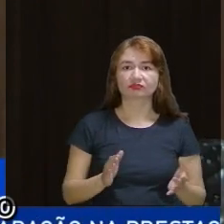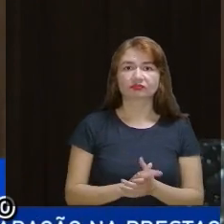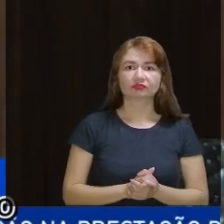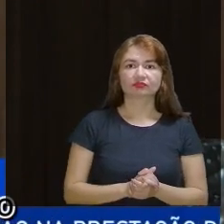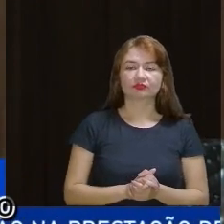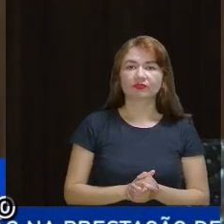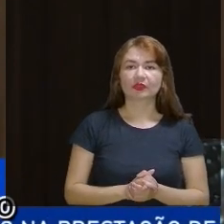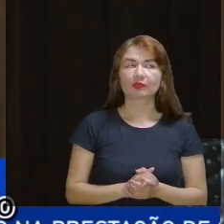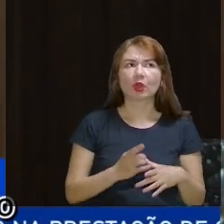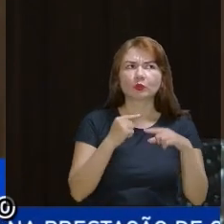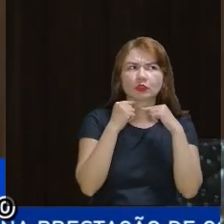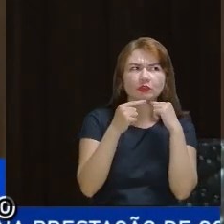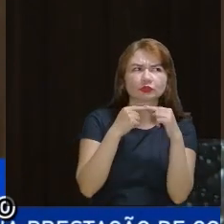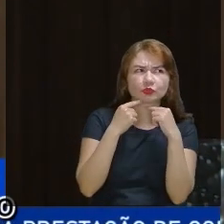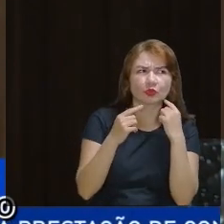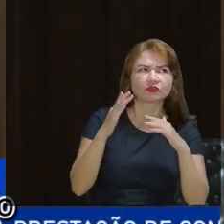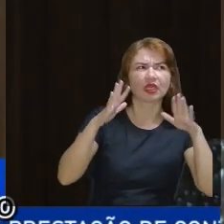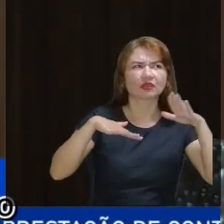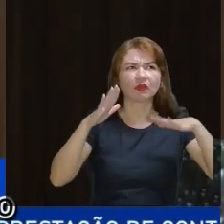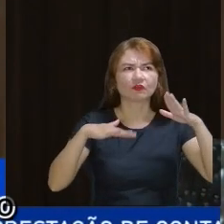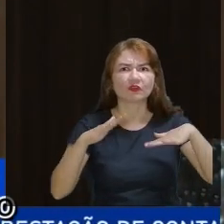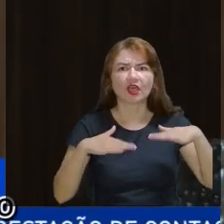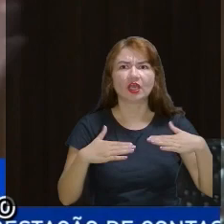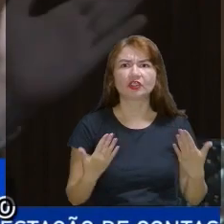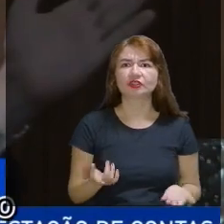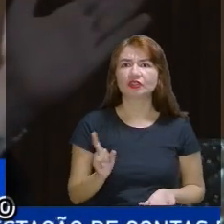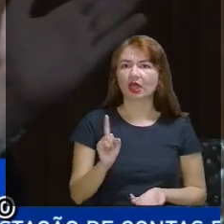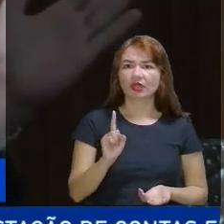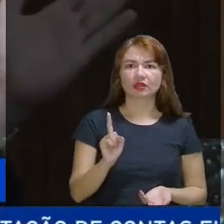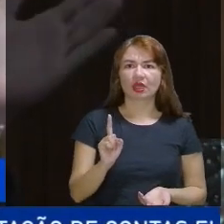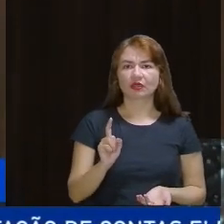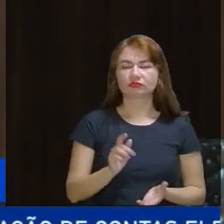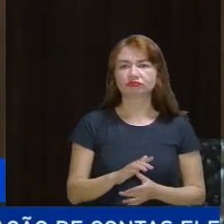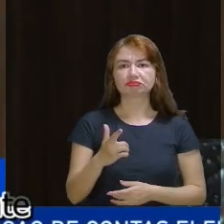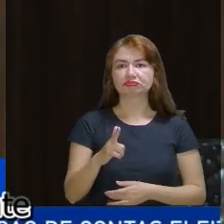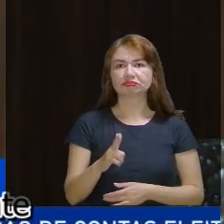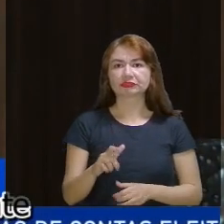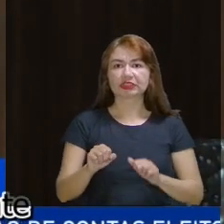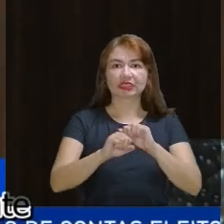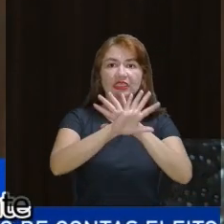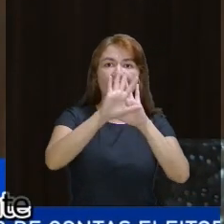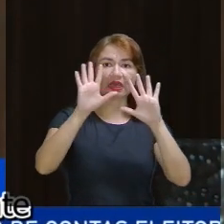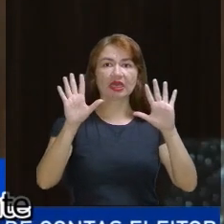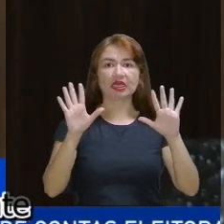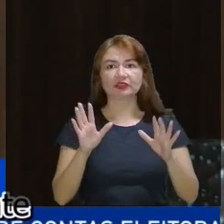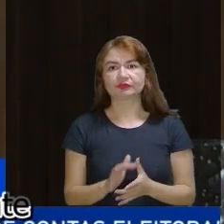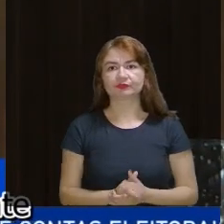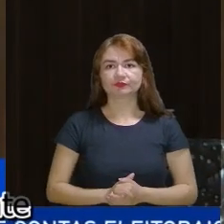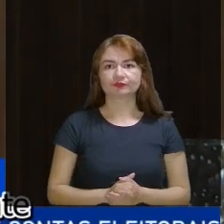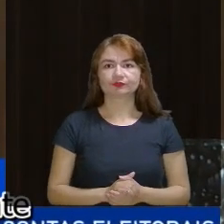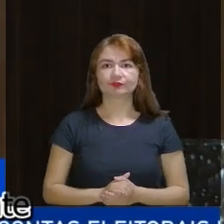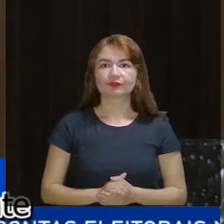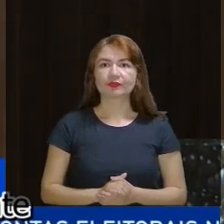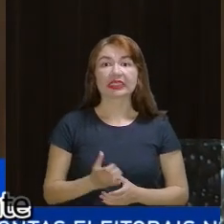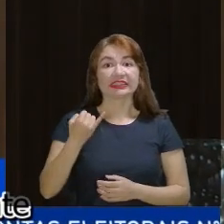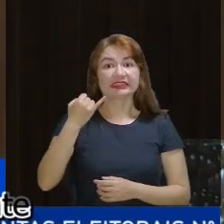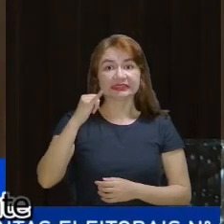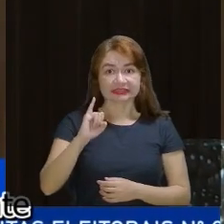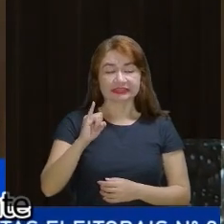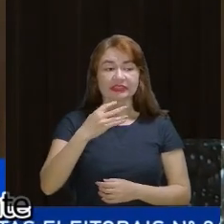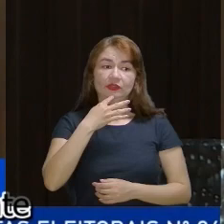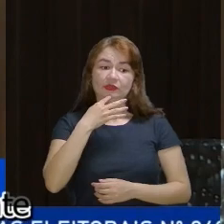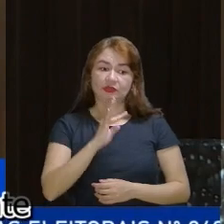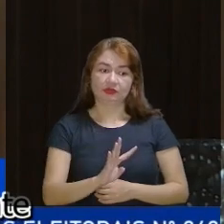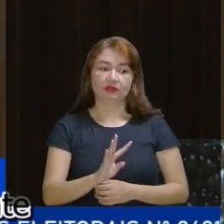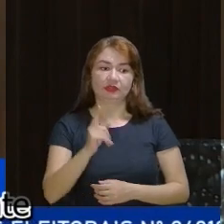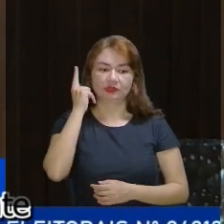exemplo, a interrupção para a interposição de outros recursos. Se eu não conheço e declaro ser manifestamente